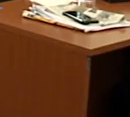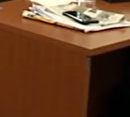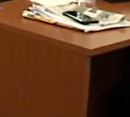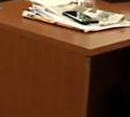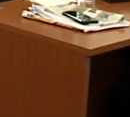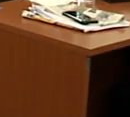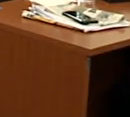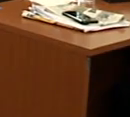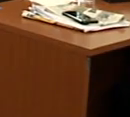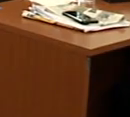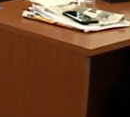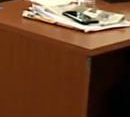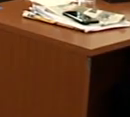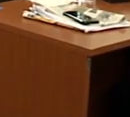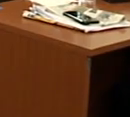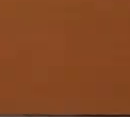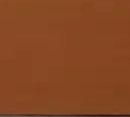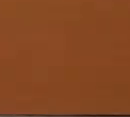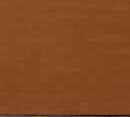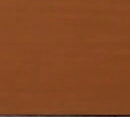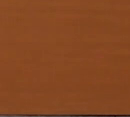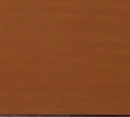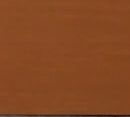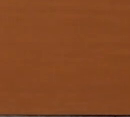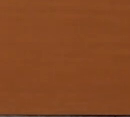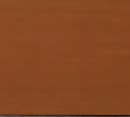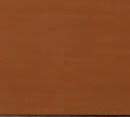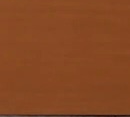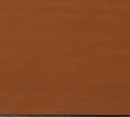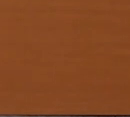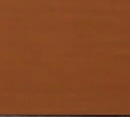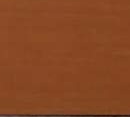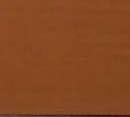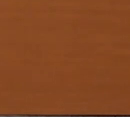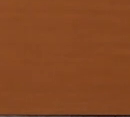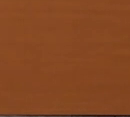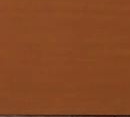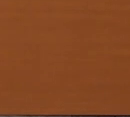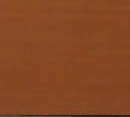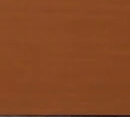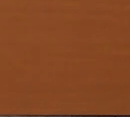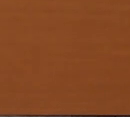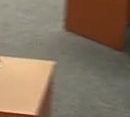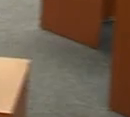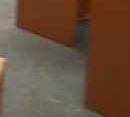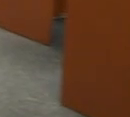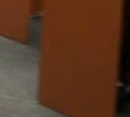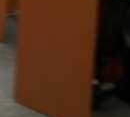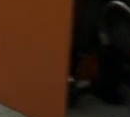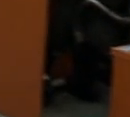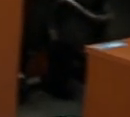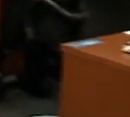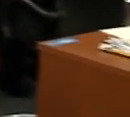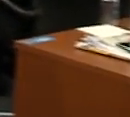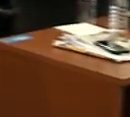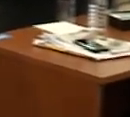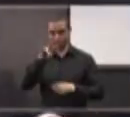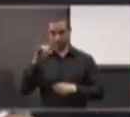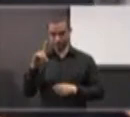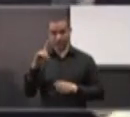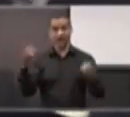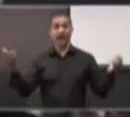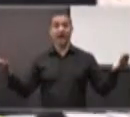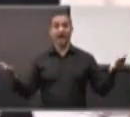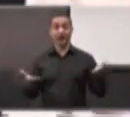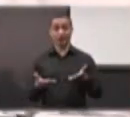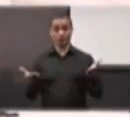objetivo evitar casos de coronavírus na cidade. Por enquanto, as sessões ordinárias estão mantidas e seguem abertas ao público.